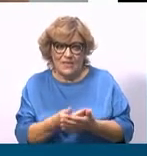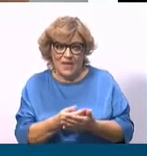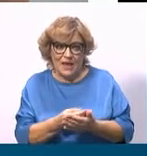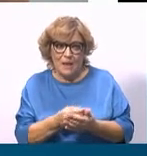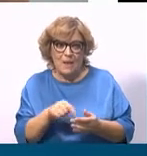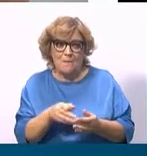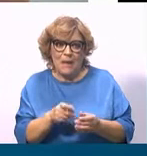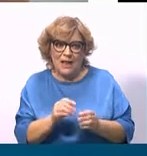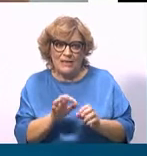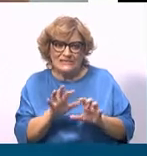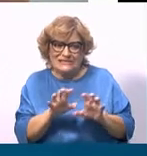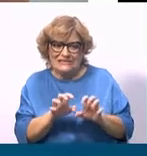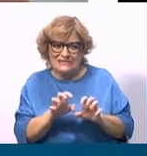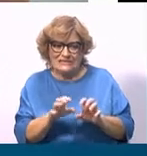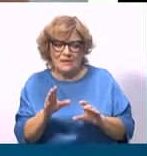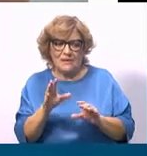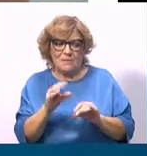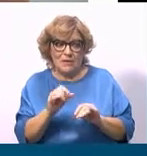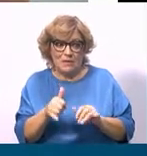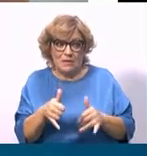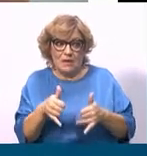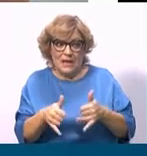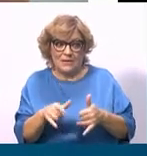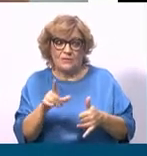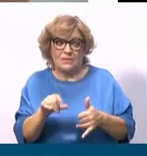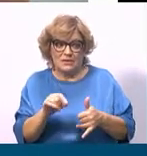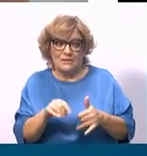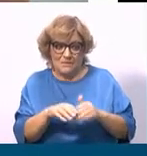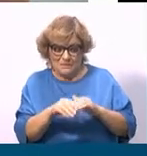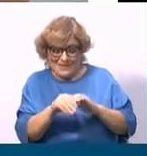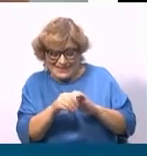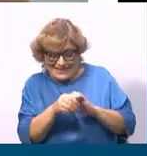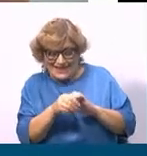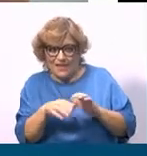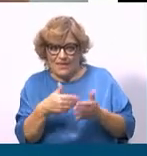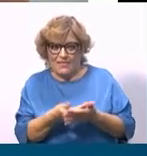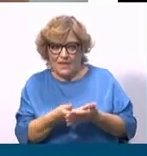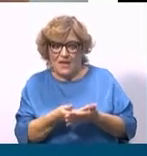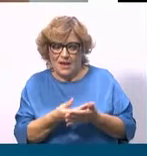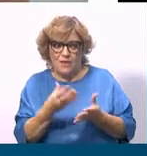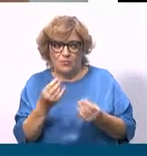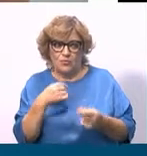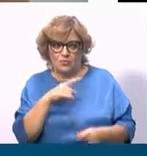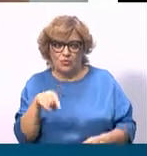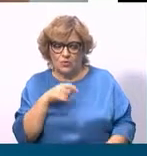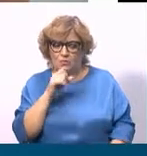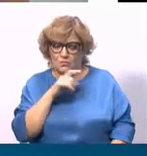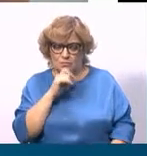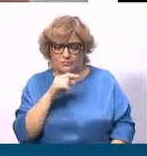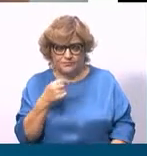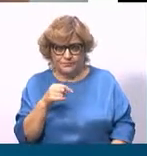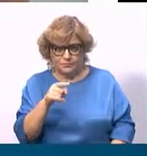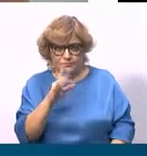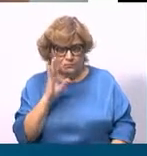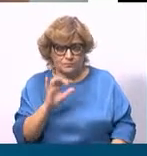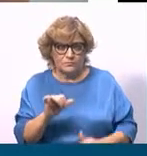apareça isso e também quanto mais inclinado, quanto mais tacão alto for, também amplifica a coisa, não é? Mas muitos de nós poderemos ter este